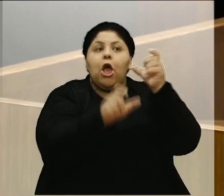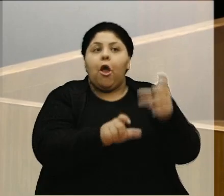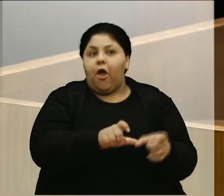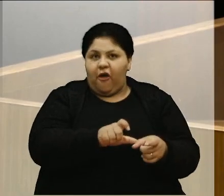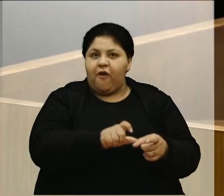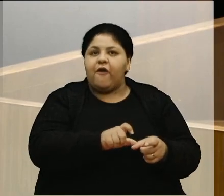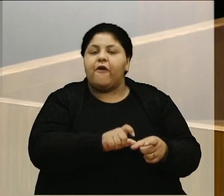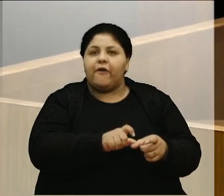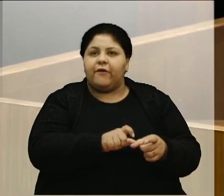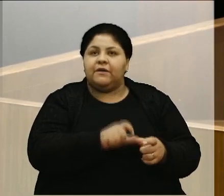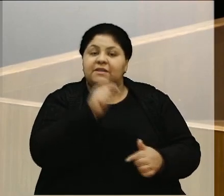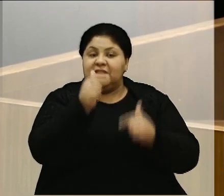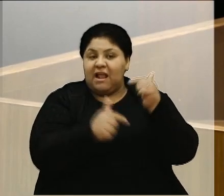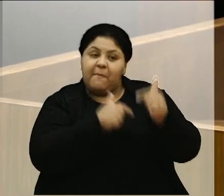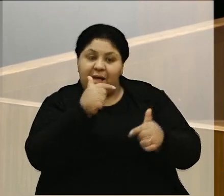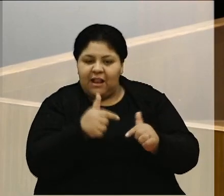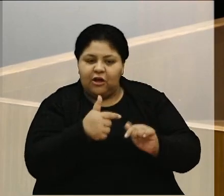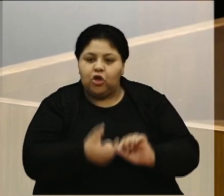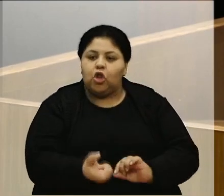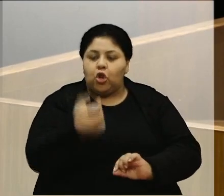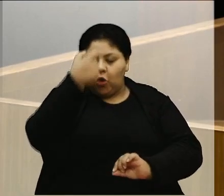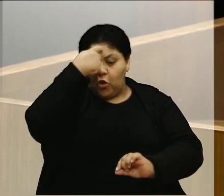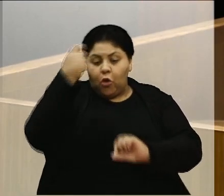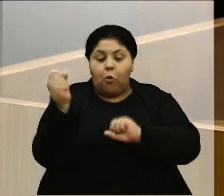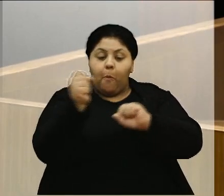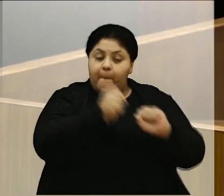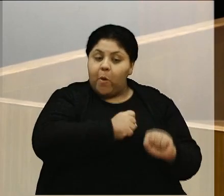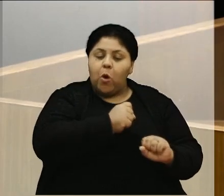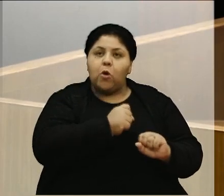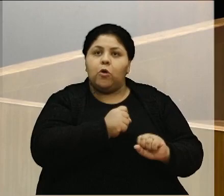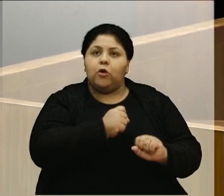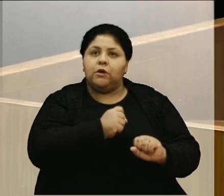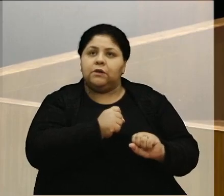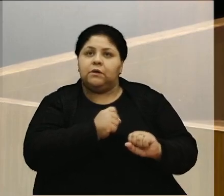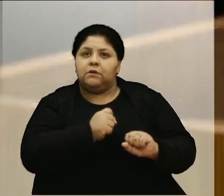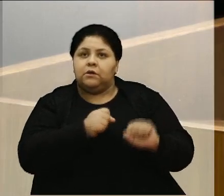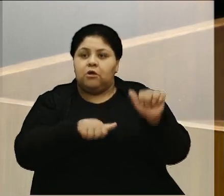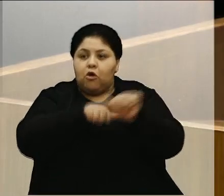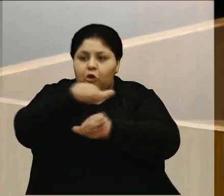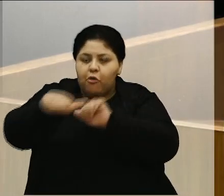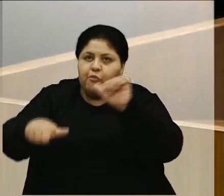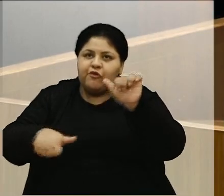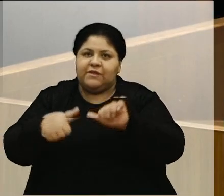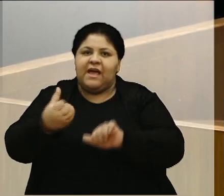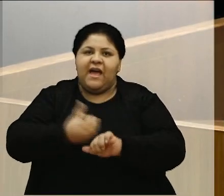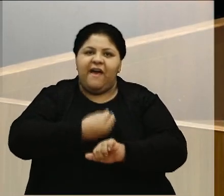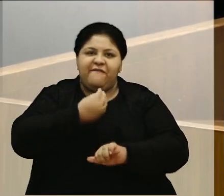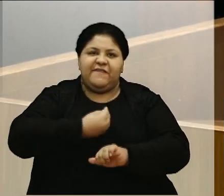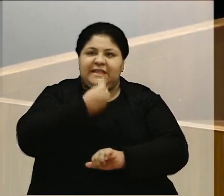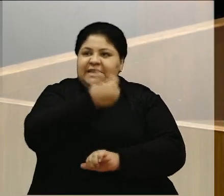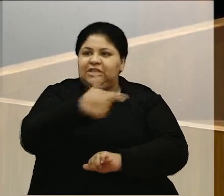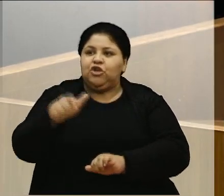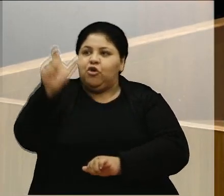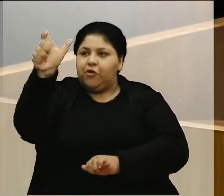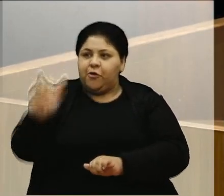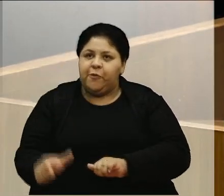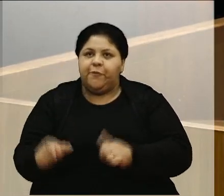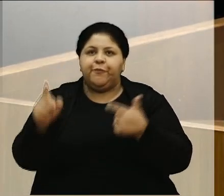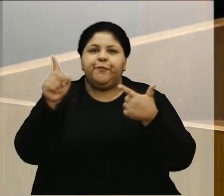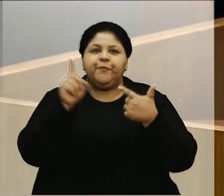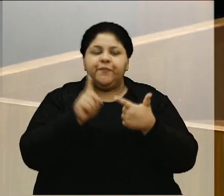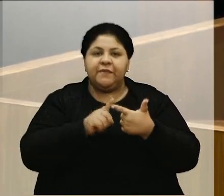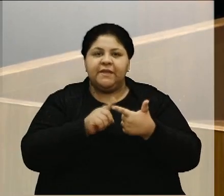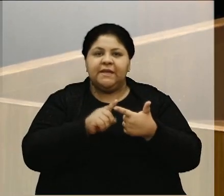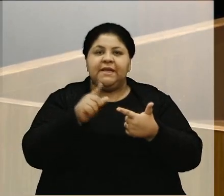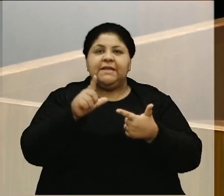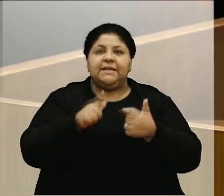sejam ativas e que tenham conhecimento e que possam ser agentes de mudança e transformação. Também temos atuação